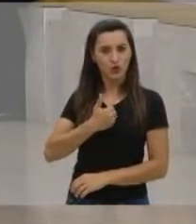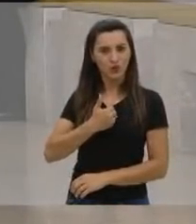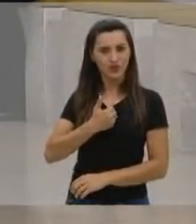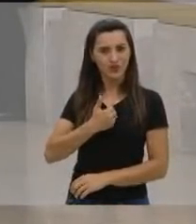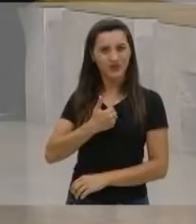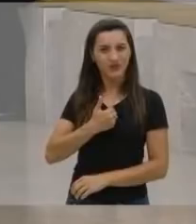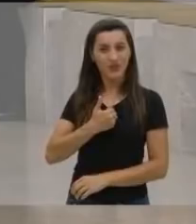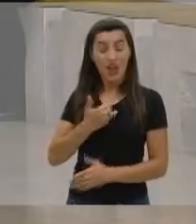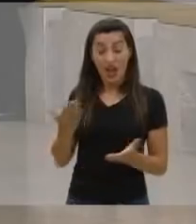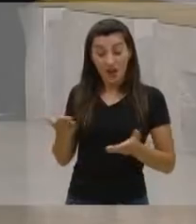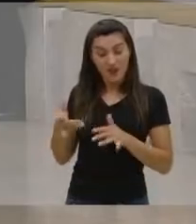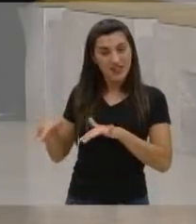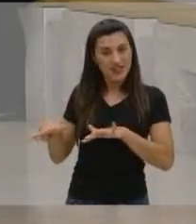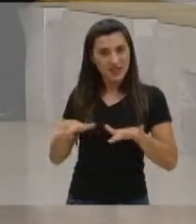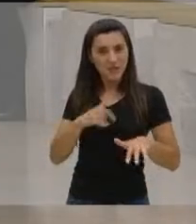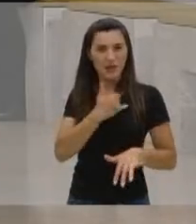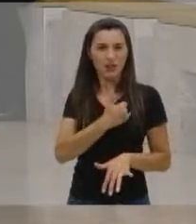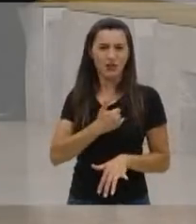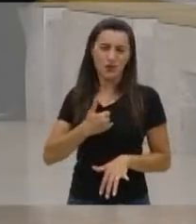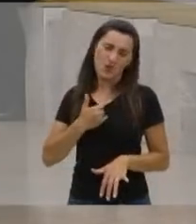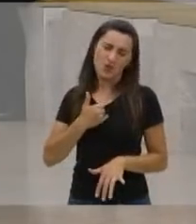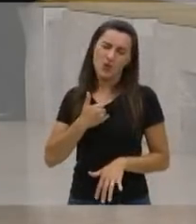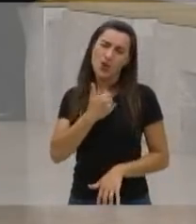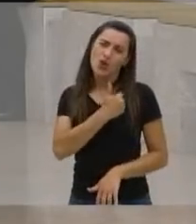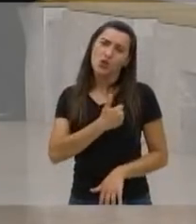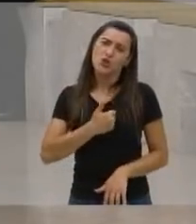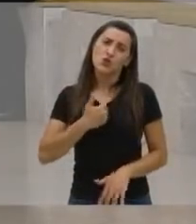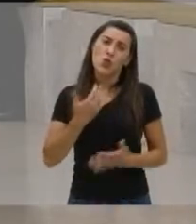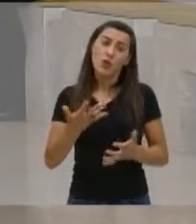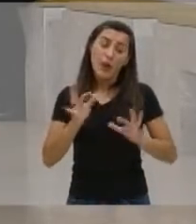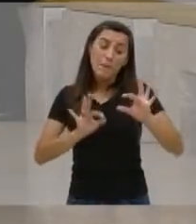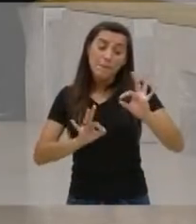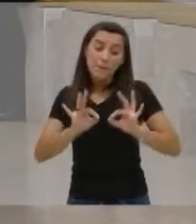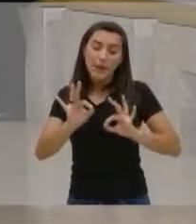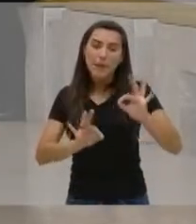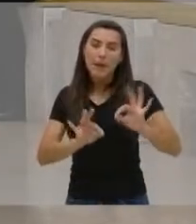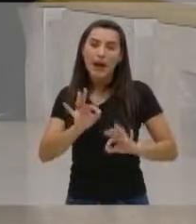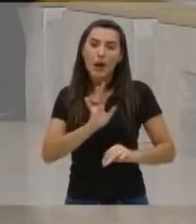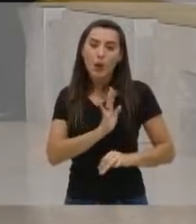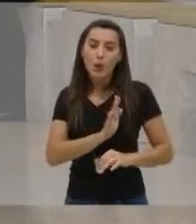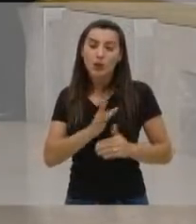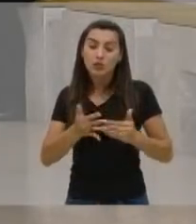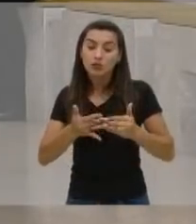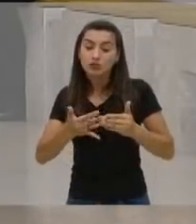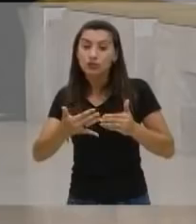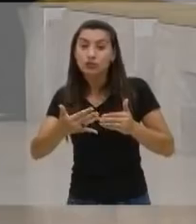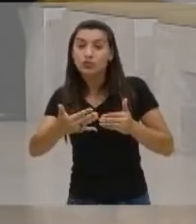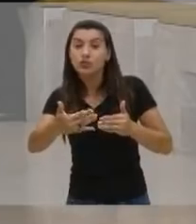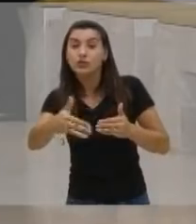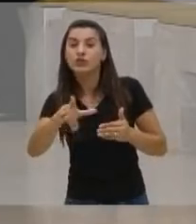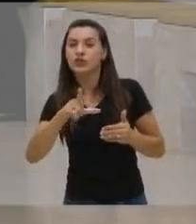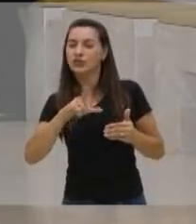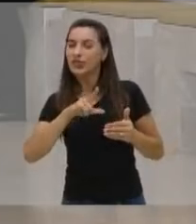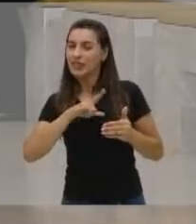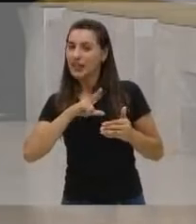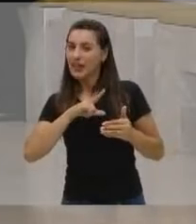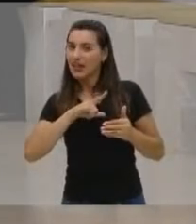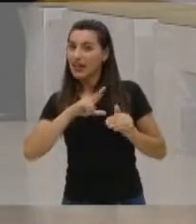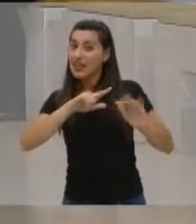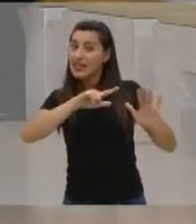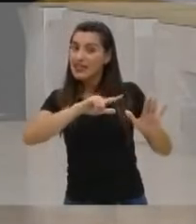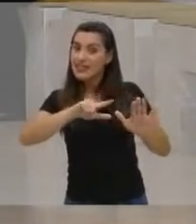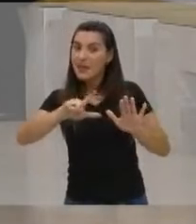João. Ele nos prepara para o que vem. O que vem a partir de semana que vem é